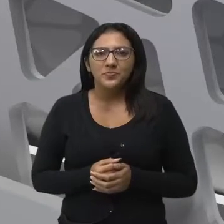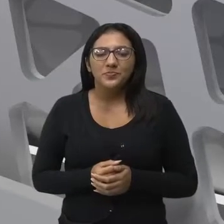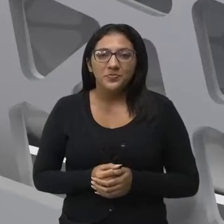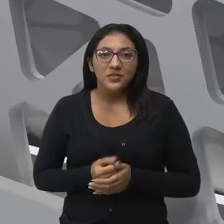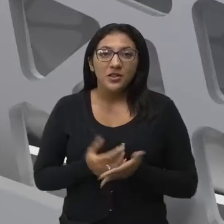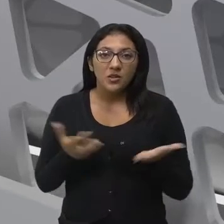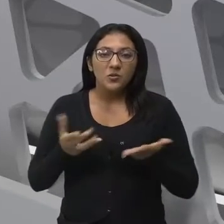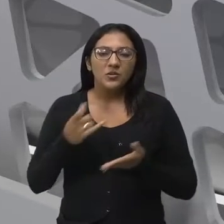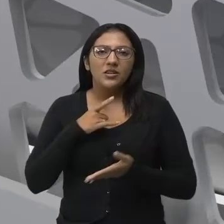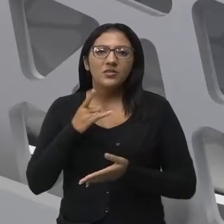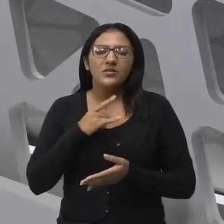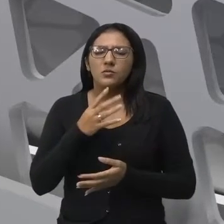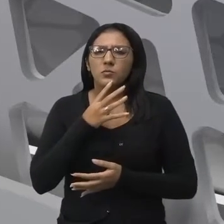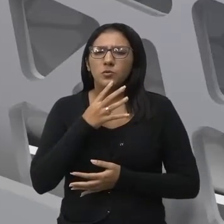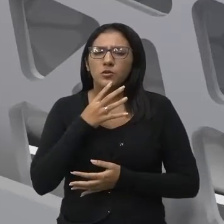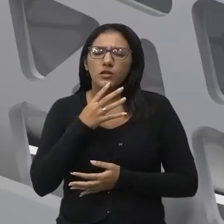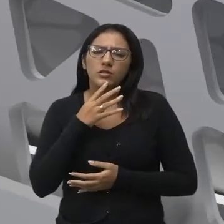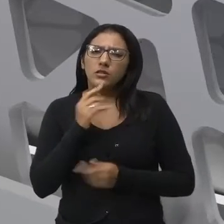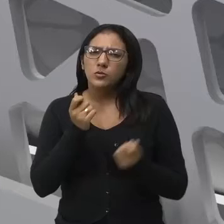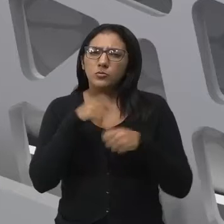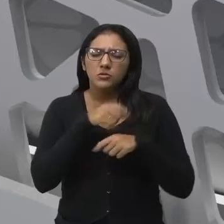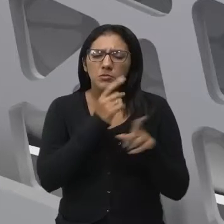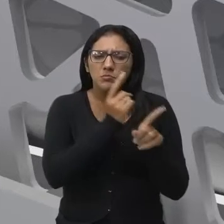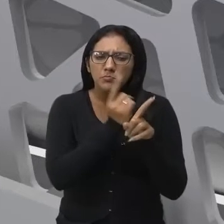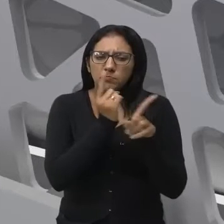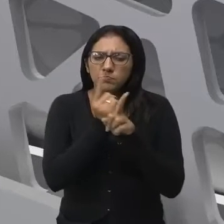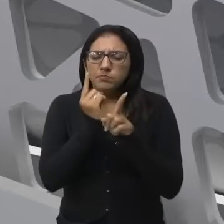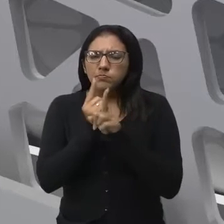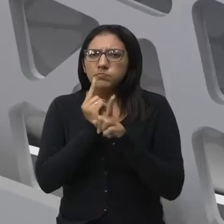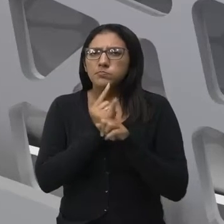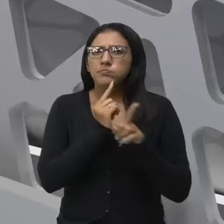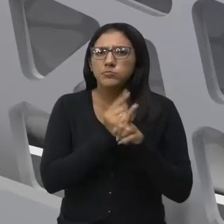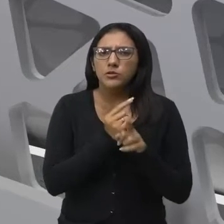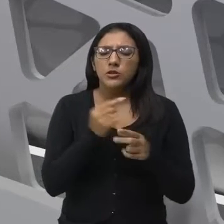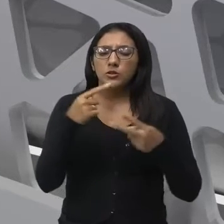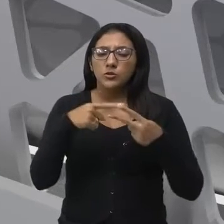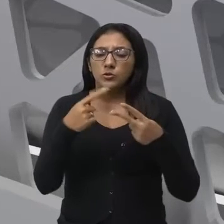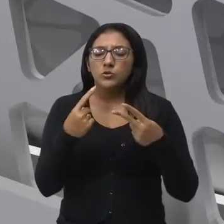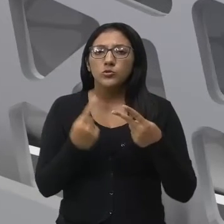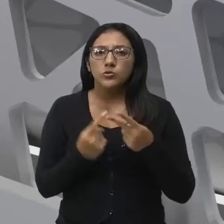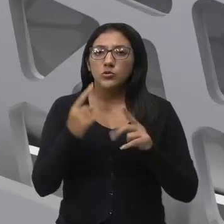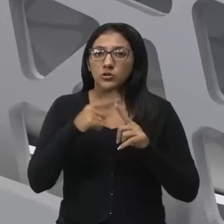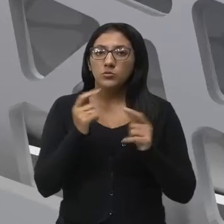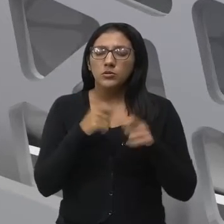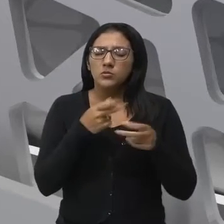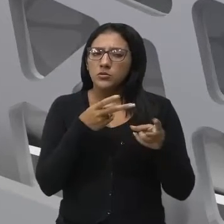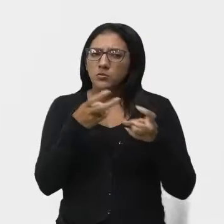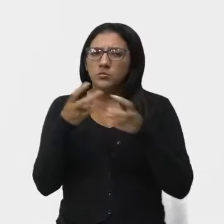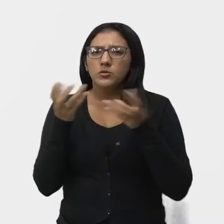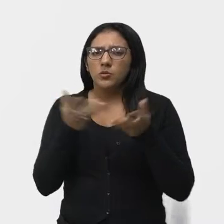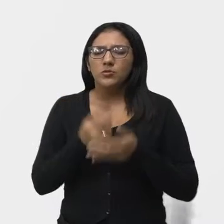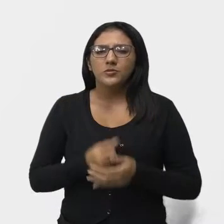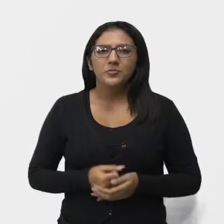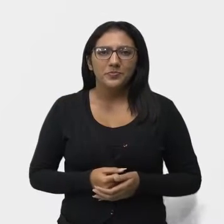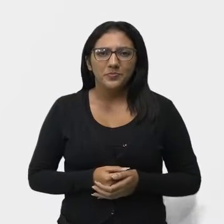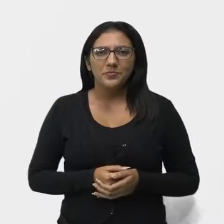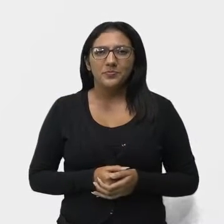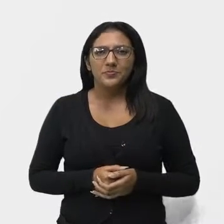um trabalho de reconhecimento, né? Tentar identificar quando essas grandezas são diretamente ou inversamente proporcionais. Então acompanhe comigo